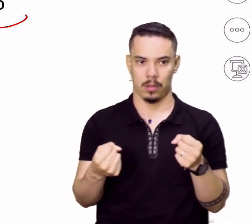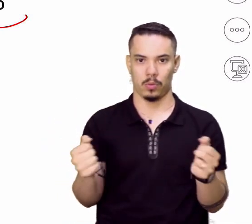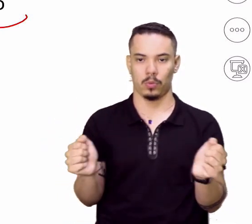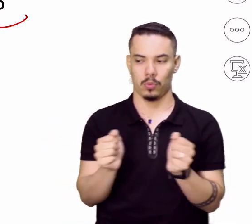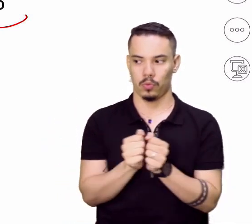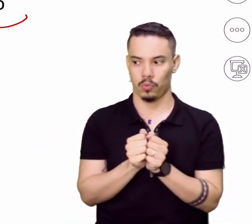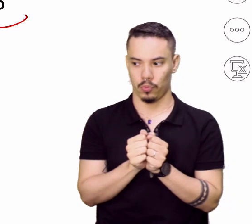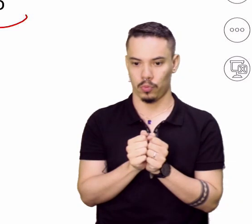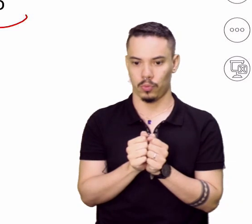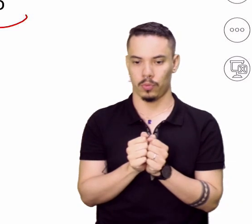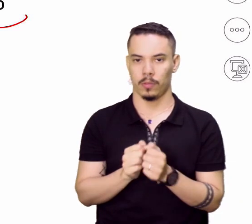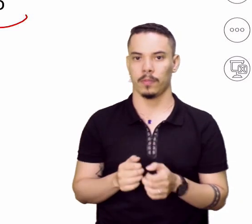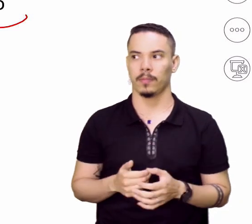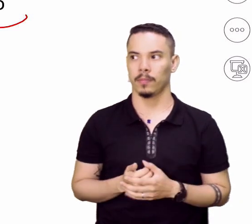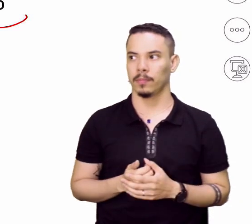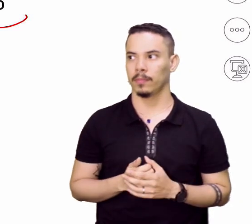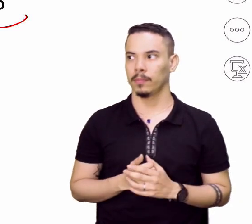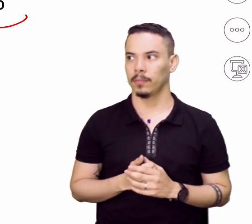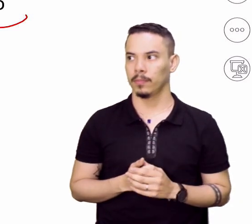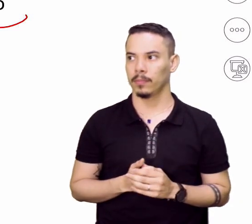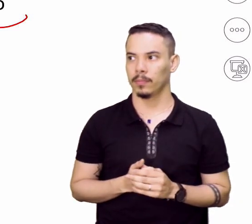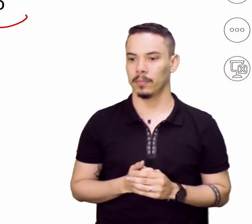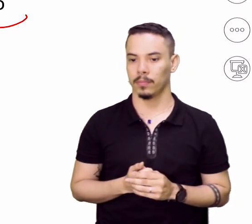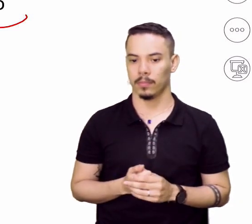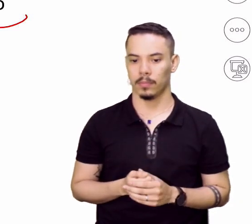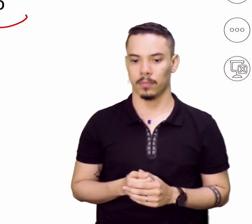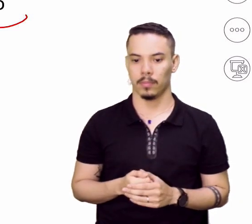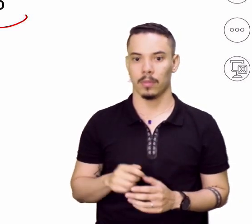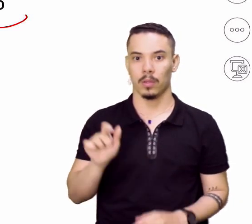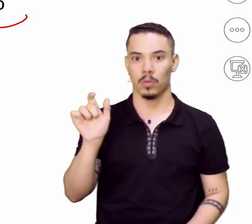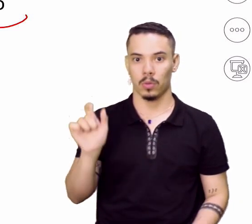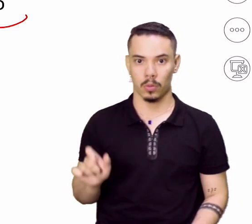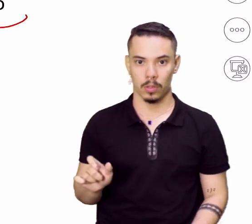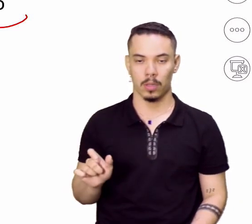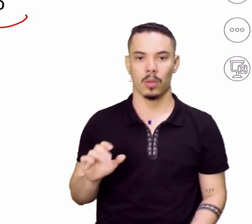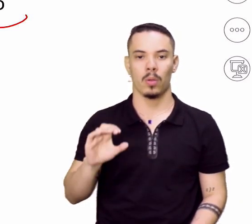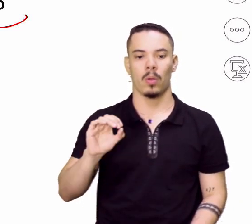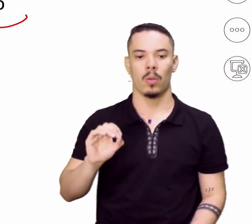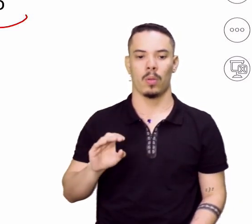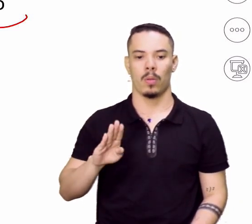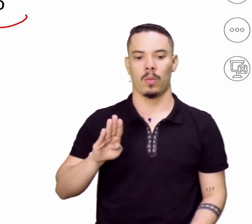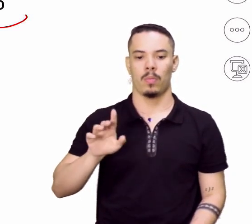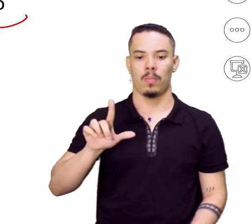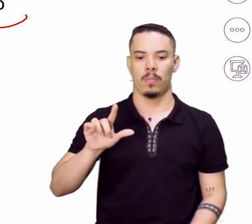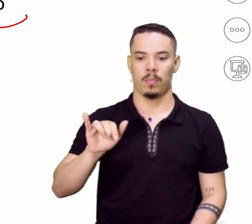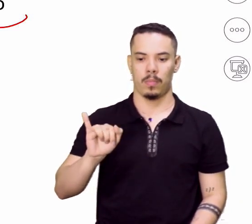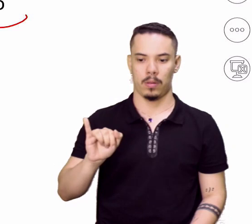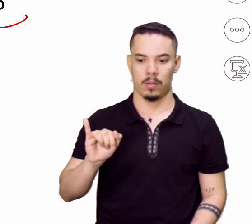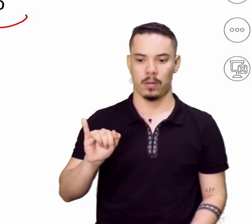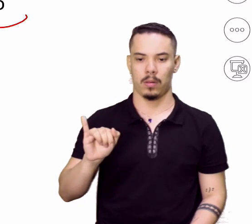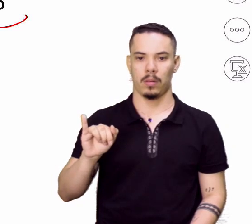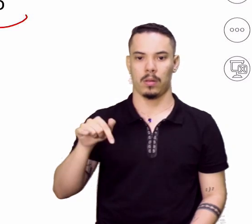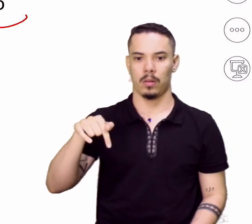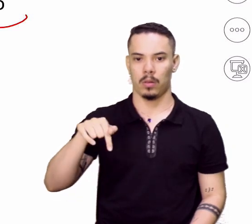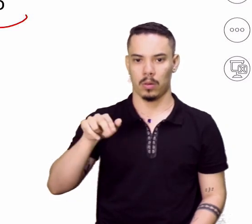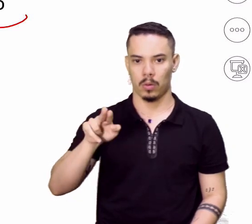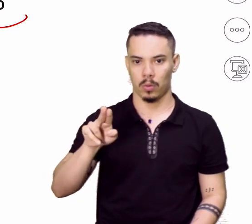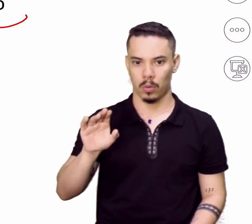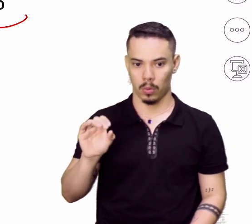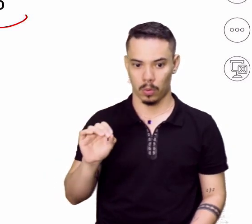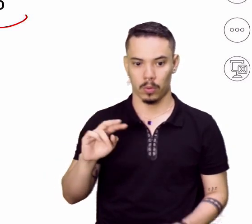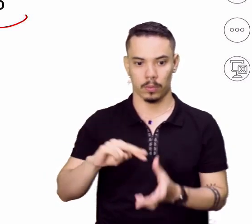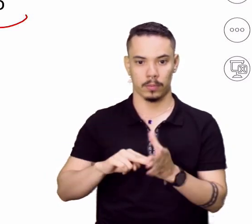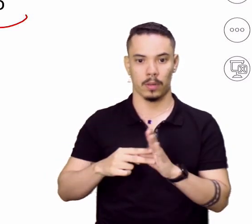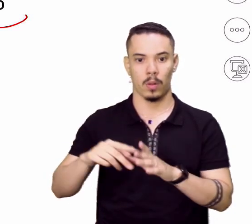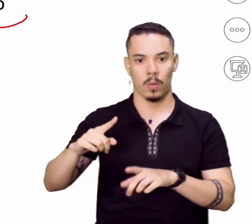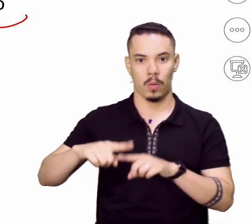carro, esse sujeito aqui, do caso oblíquo, não do caso reto, ele é o objeto e faz menção à